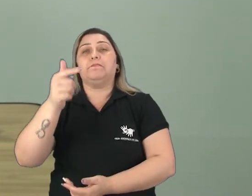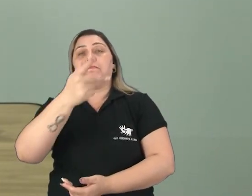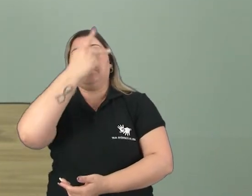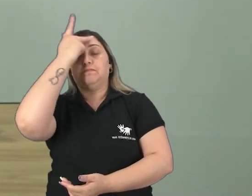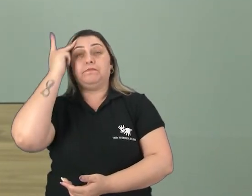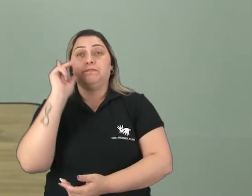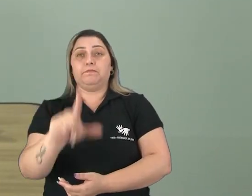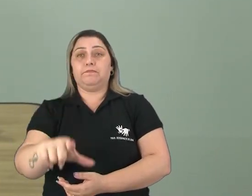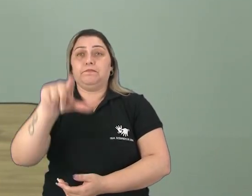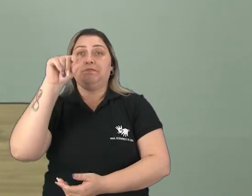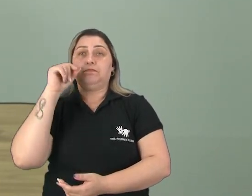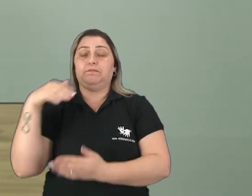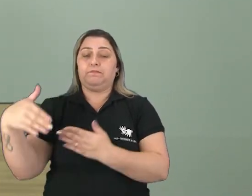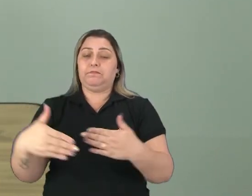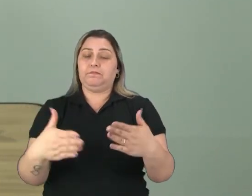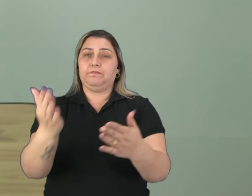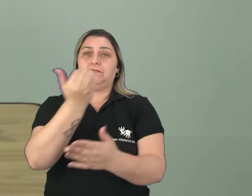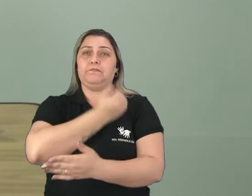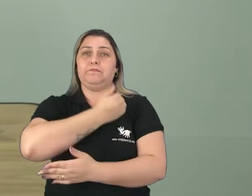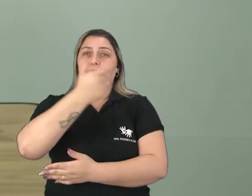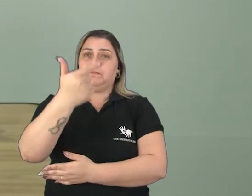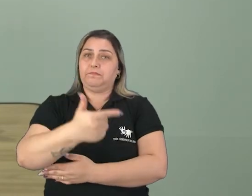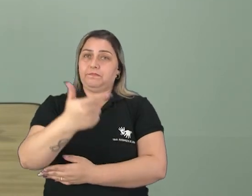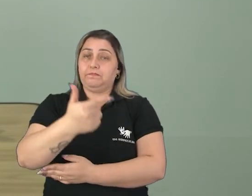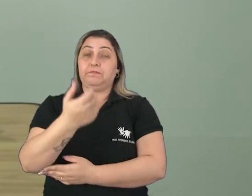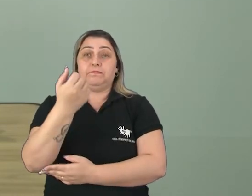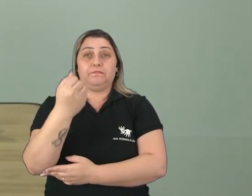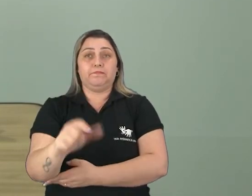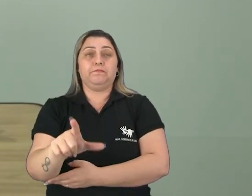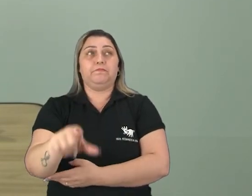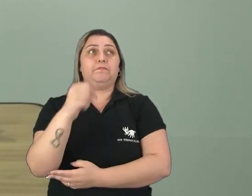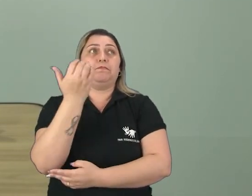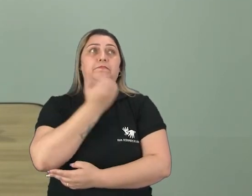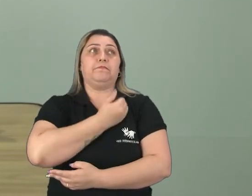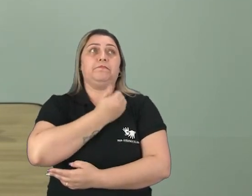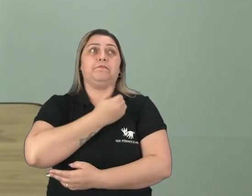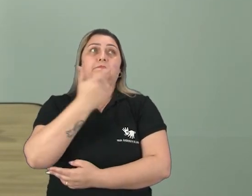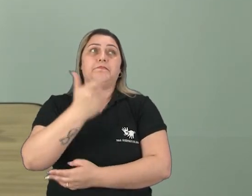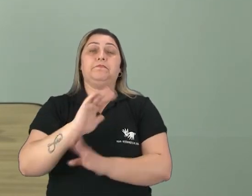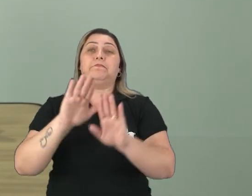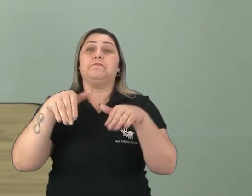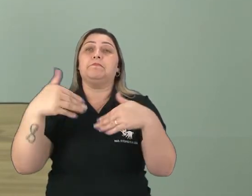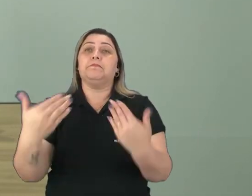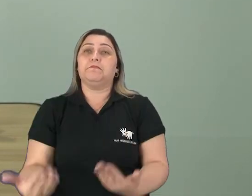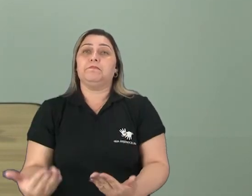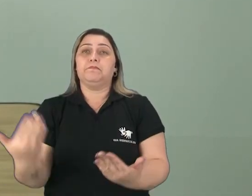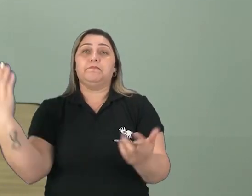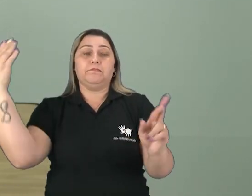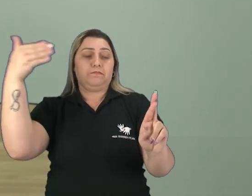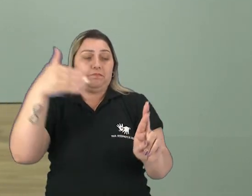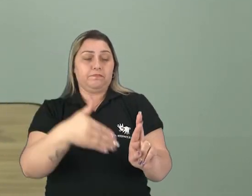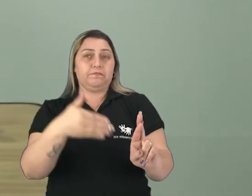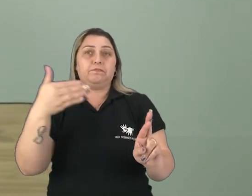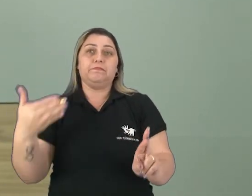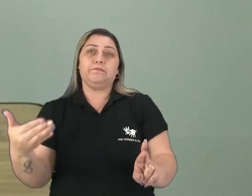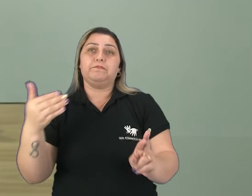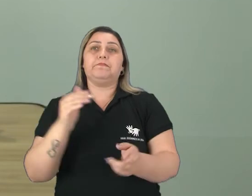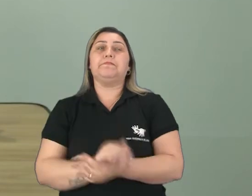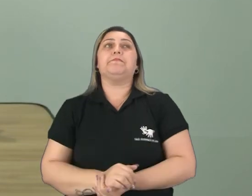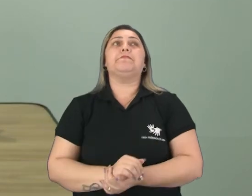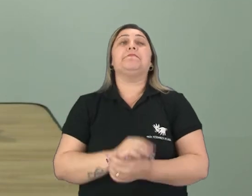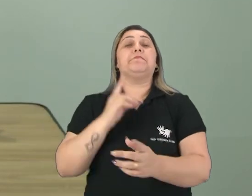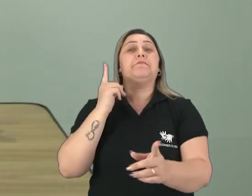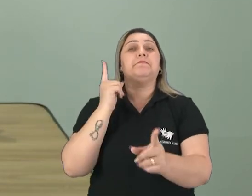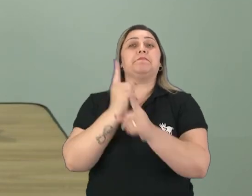pessoa escolha o caminho número 2. Se ela escolher o caminho número 2, qual é o ponto de referência que ela